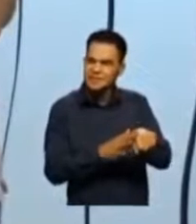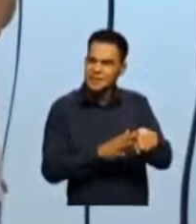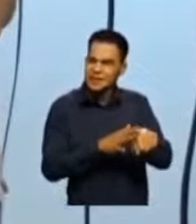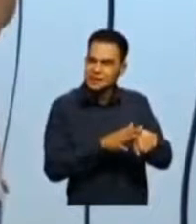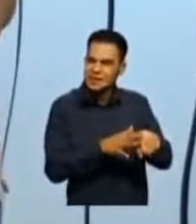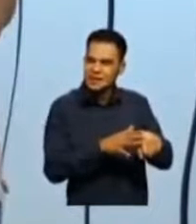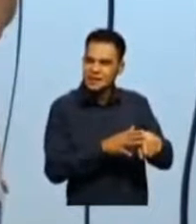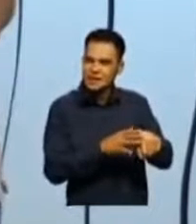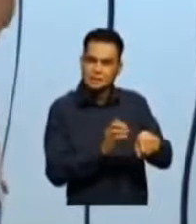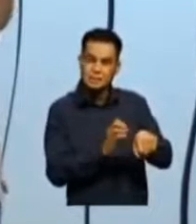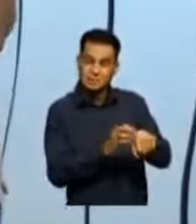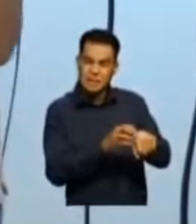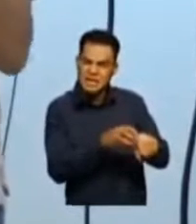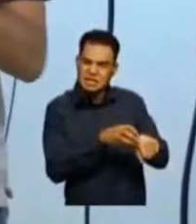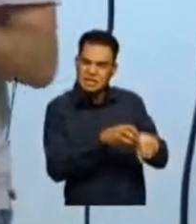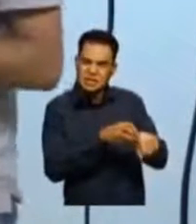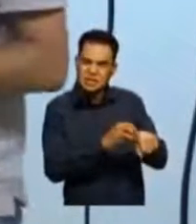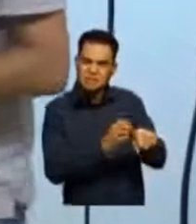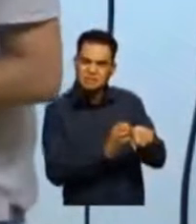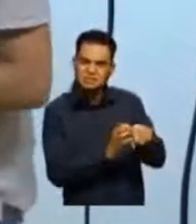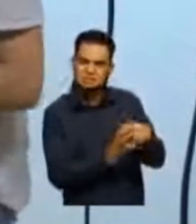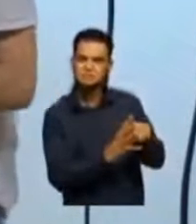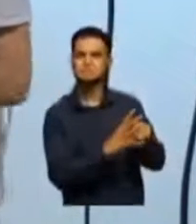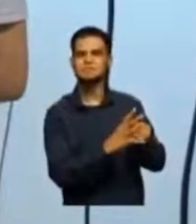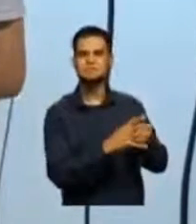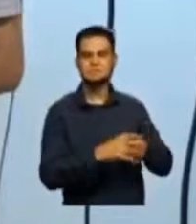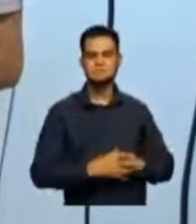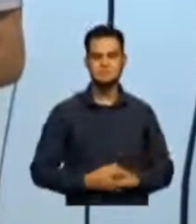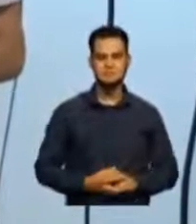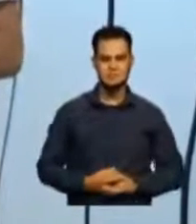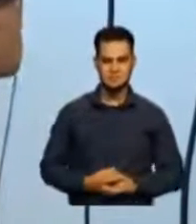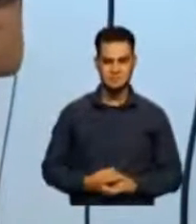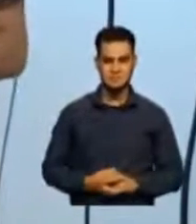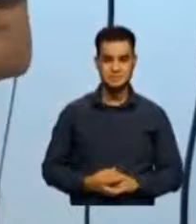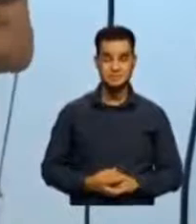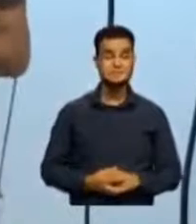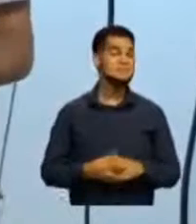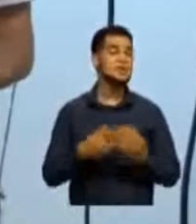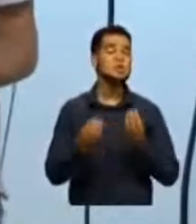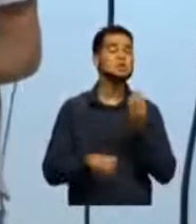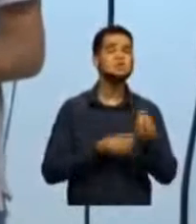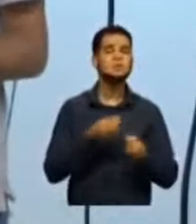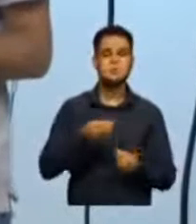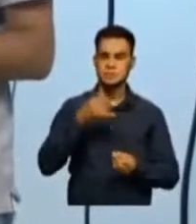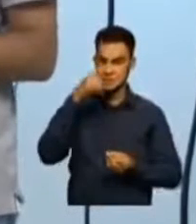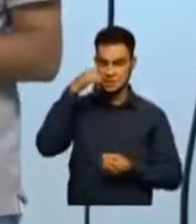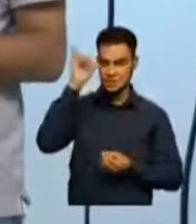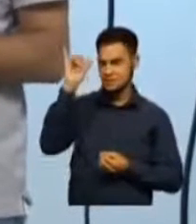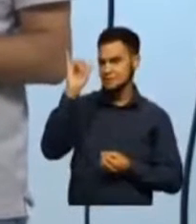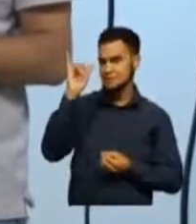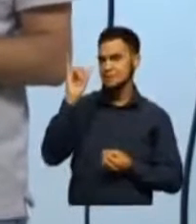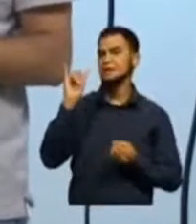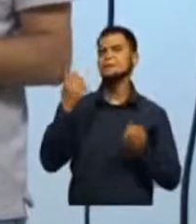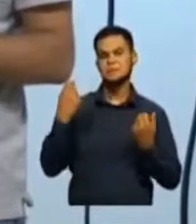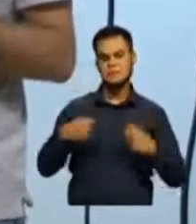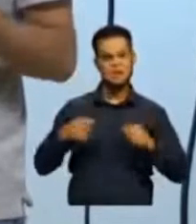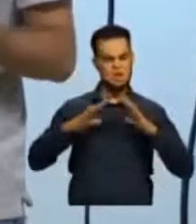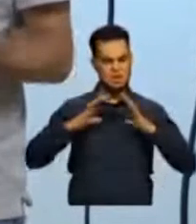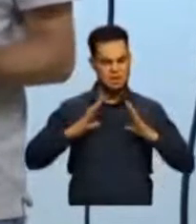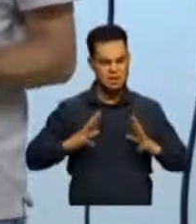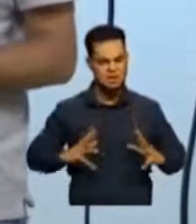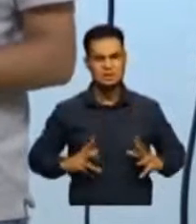essa dermatite, que a gente chama de dermatite cercariana. E a prevenção são as melhores noções de saneamento